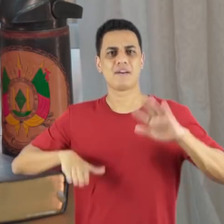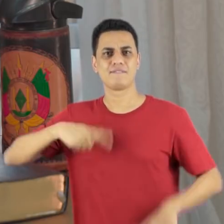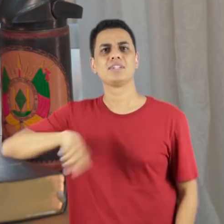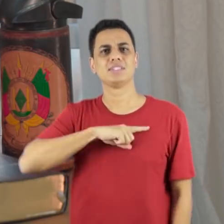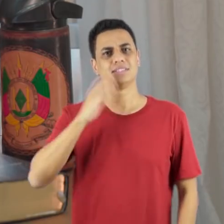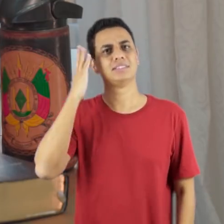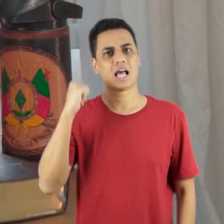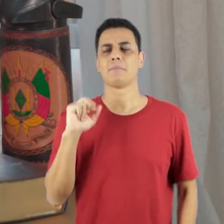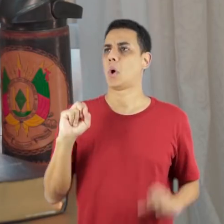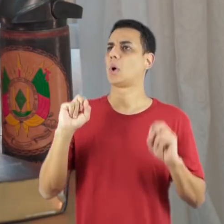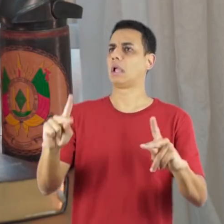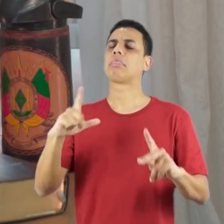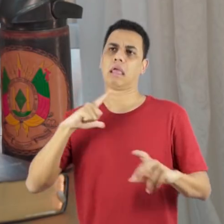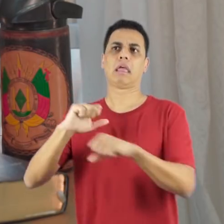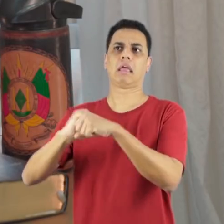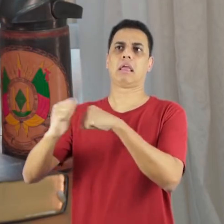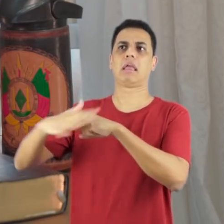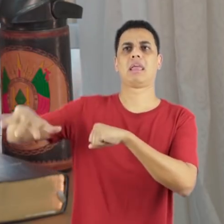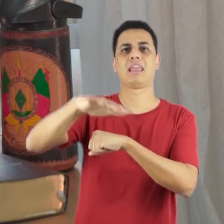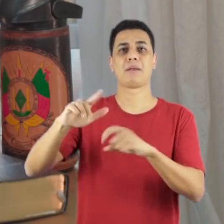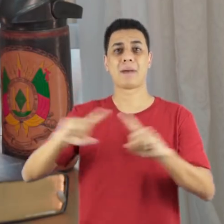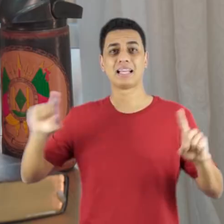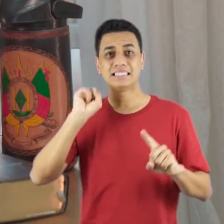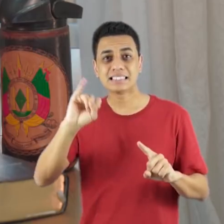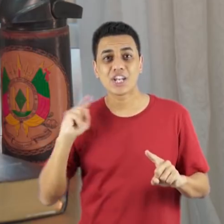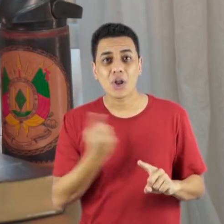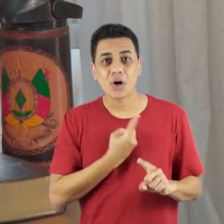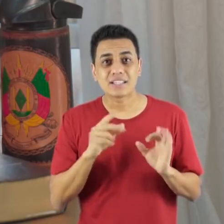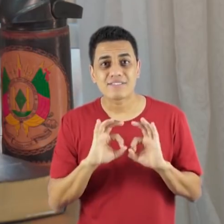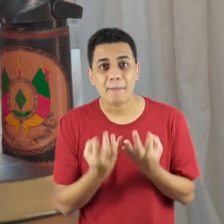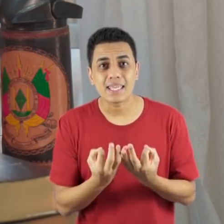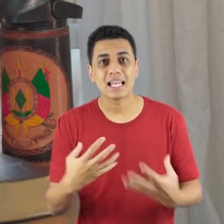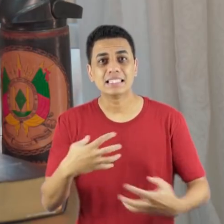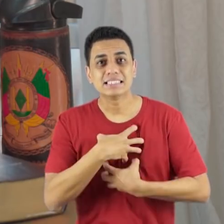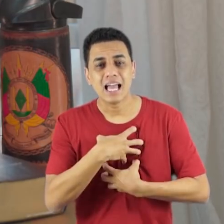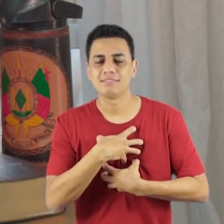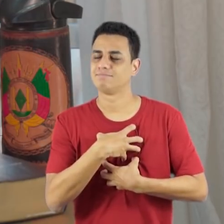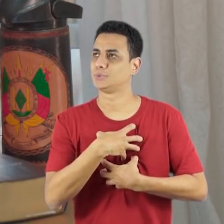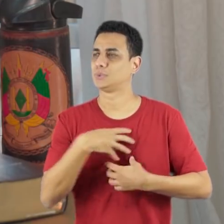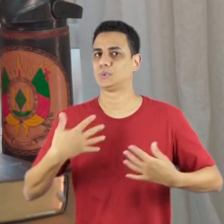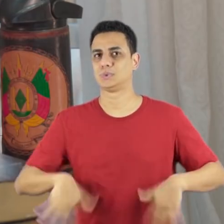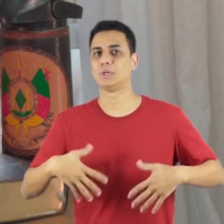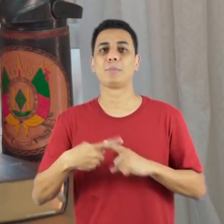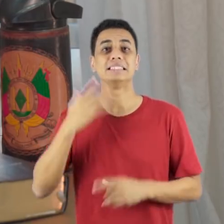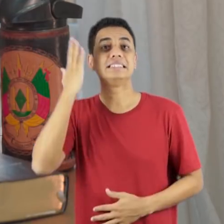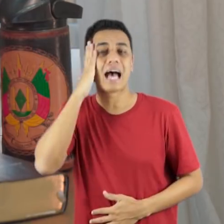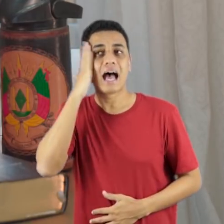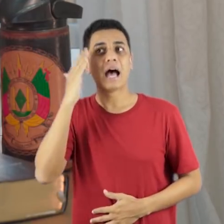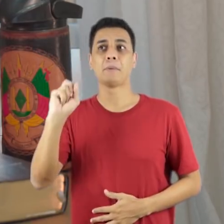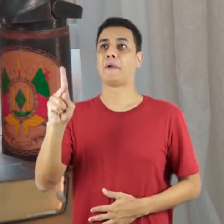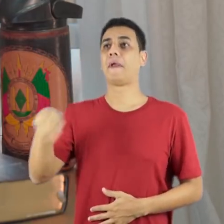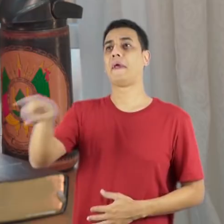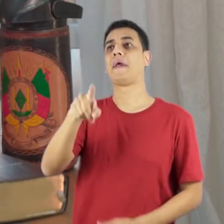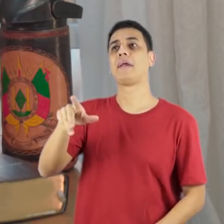existe uma ameaça por aí, ela se torna mais real quando bate à nossa porta. Saber é uma coisa, sentir é outra. E nós temos